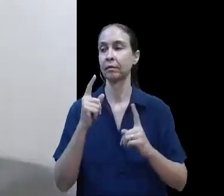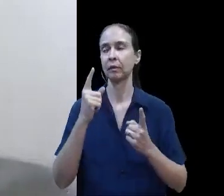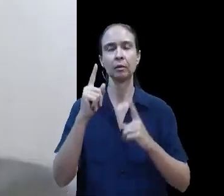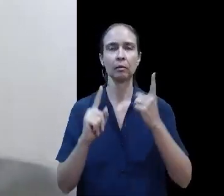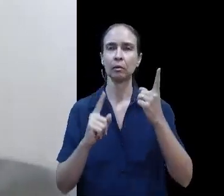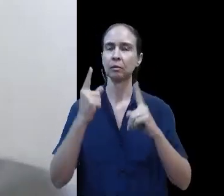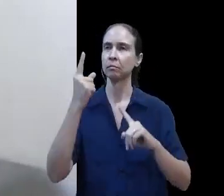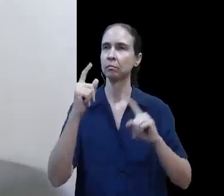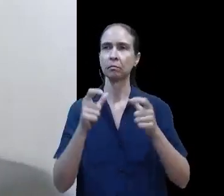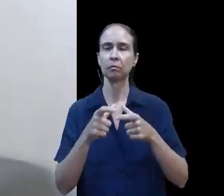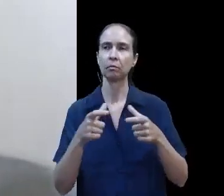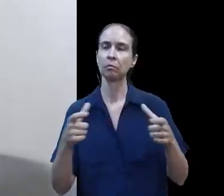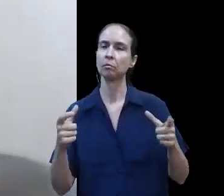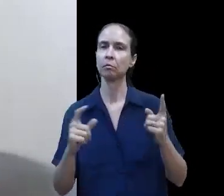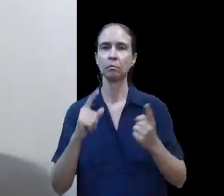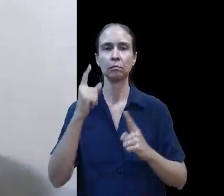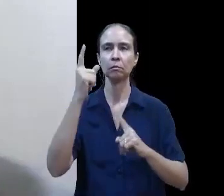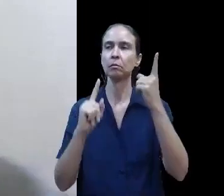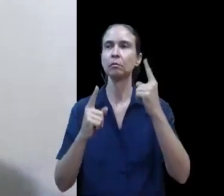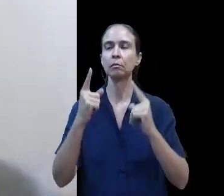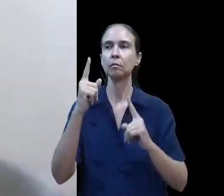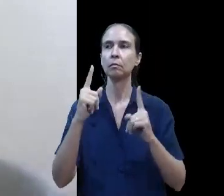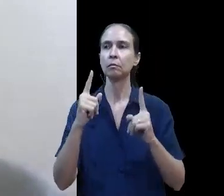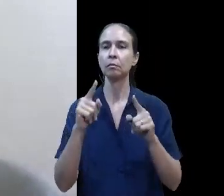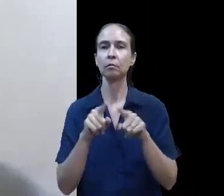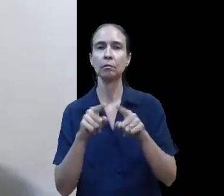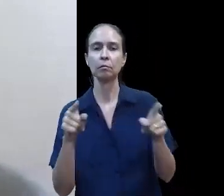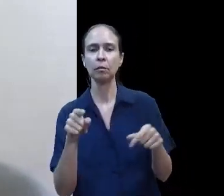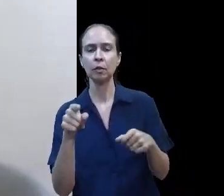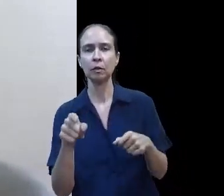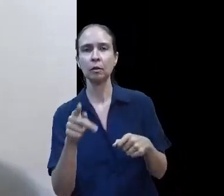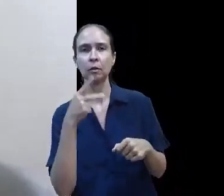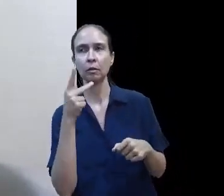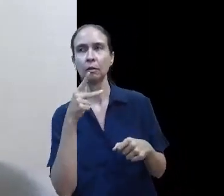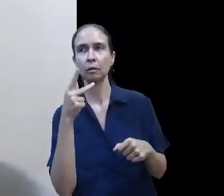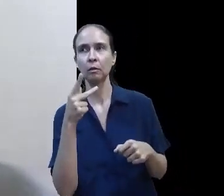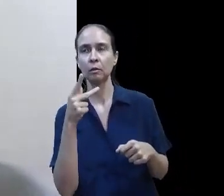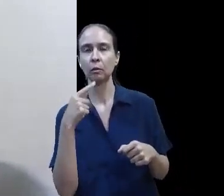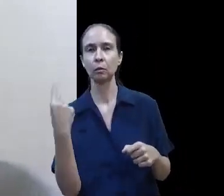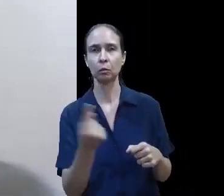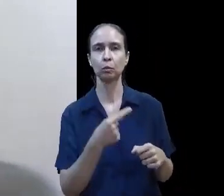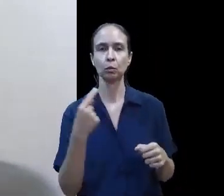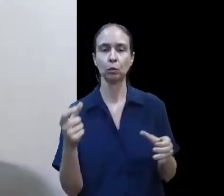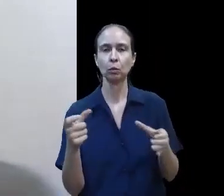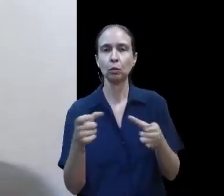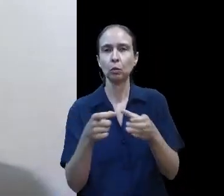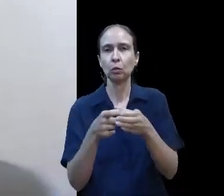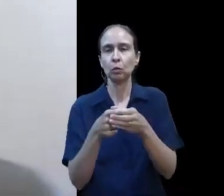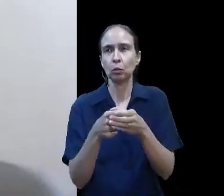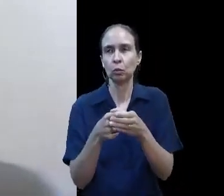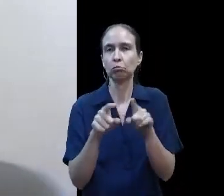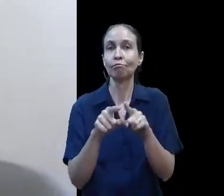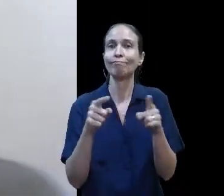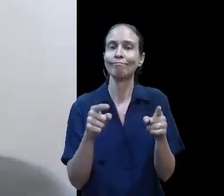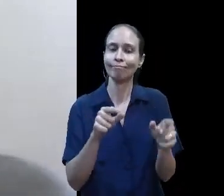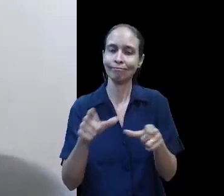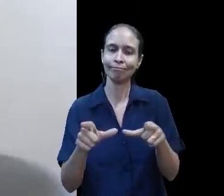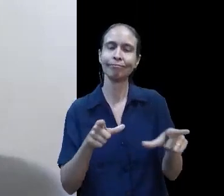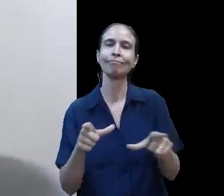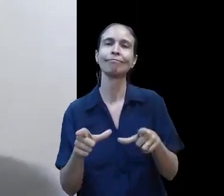maiores produtores de abacaxi do Brasil, mas você falou assim: nós somos pequenos, mas nós estamos trabalhando na